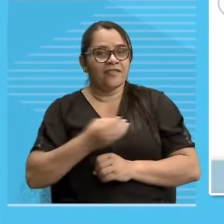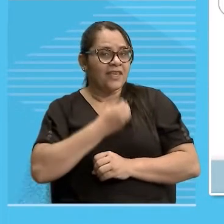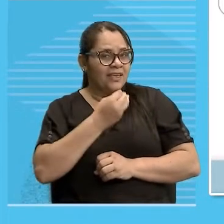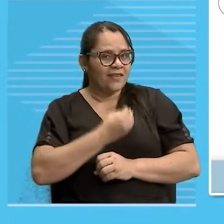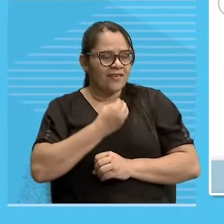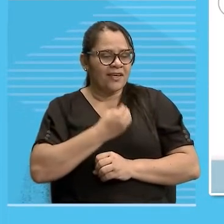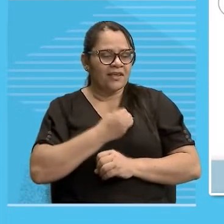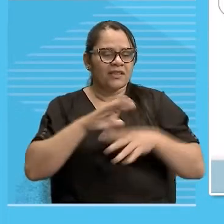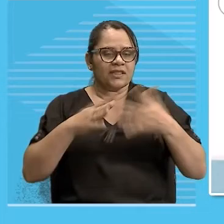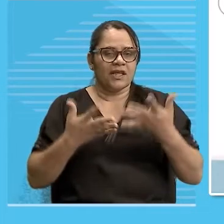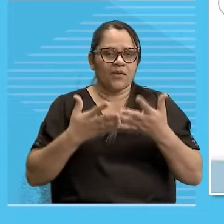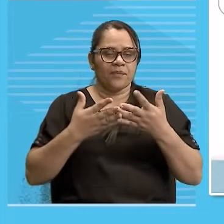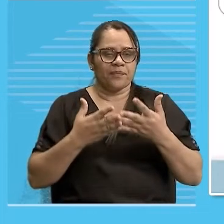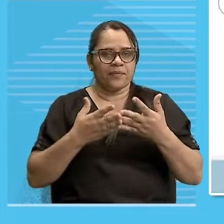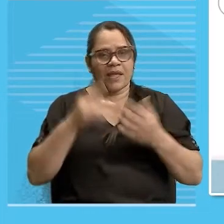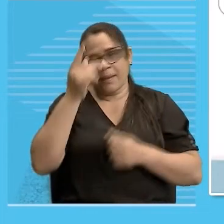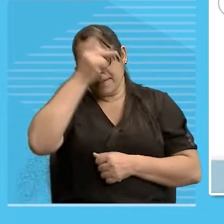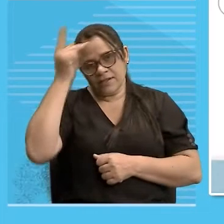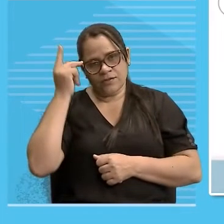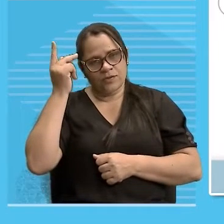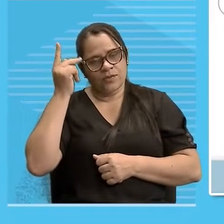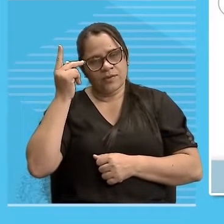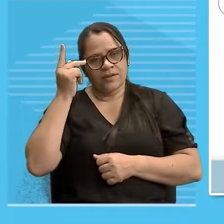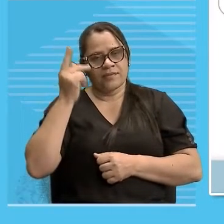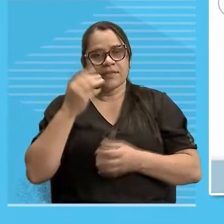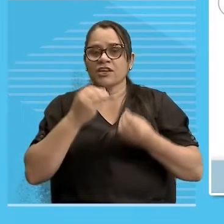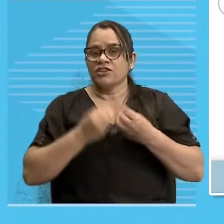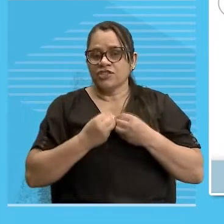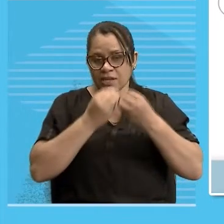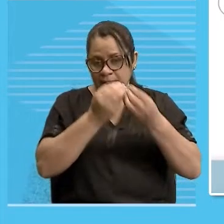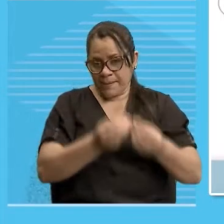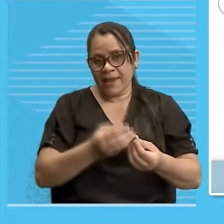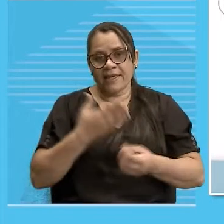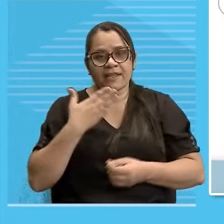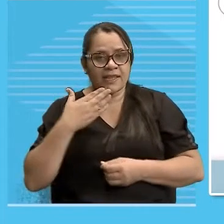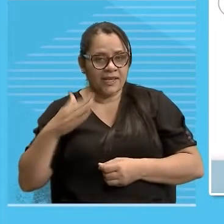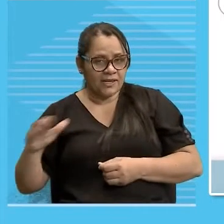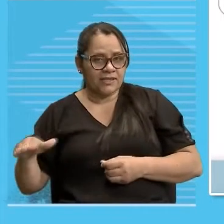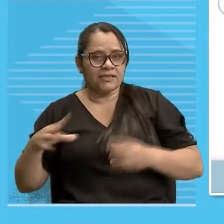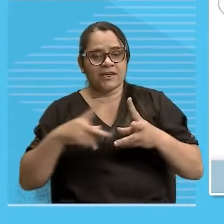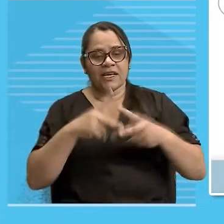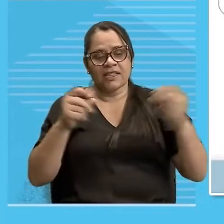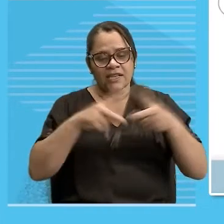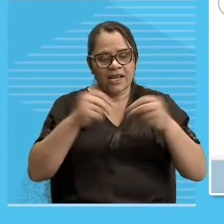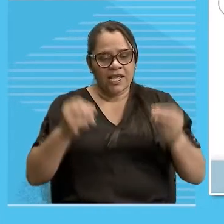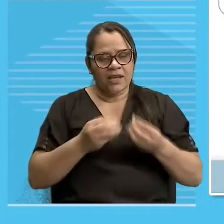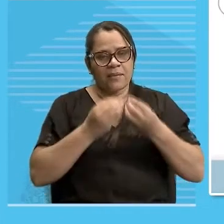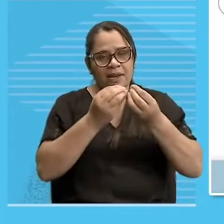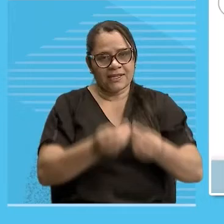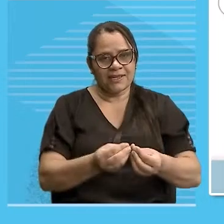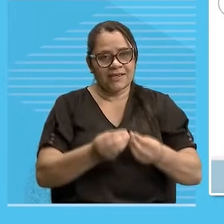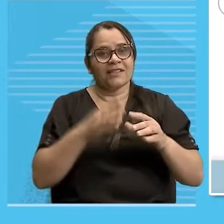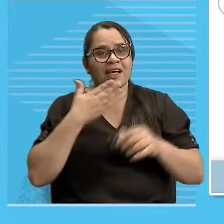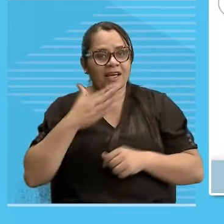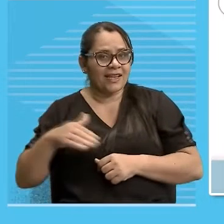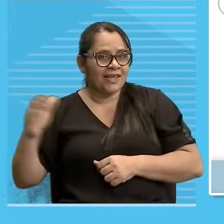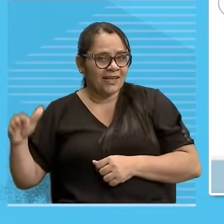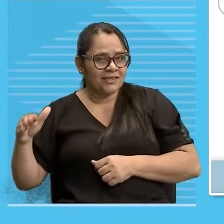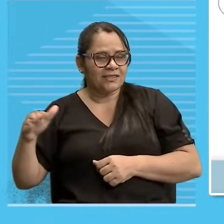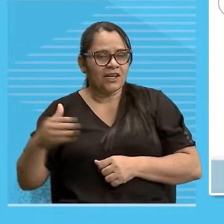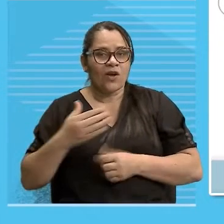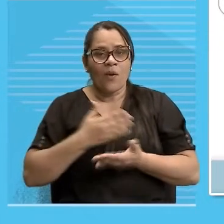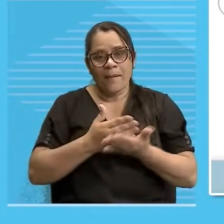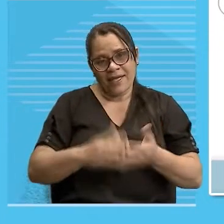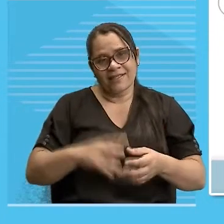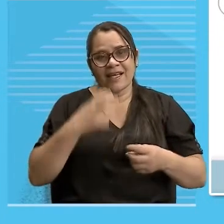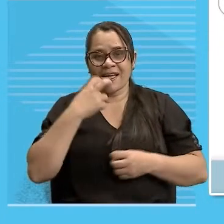para as crianças, mãe, crianças, trouxe presentes. Ah! Começa a gritar. E é aquele grito.